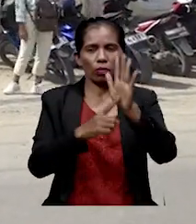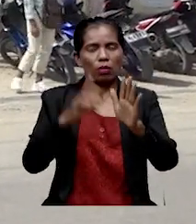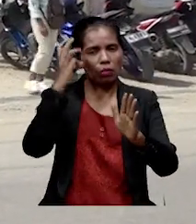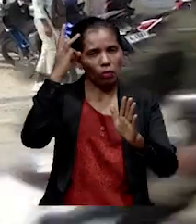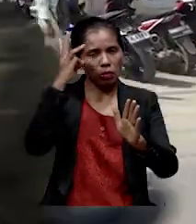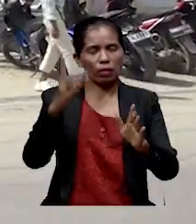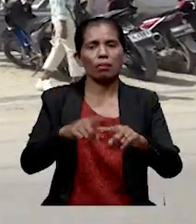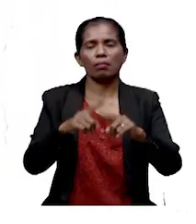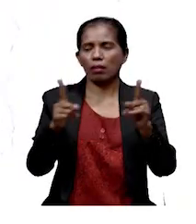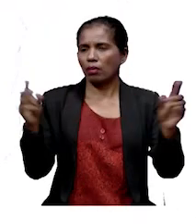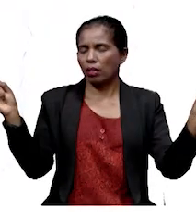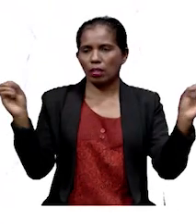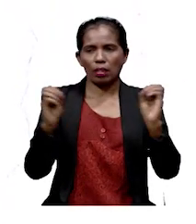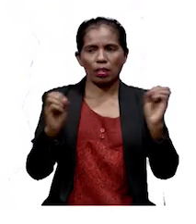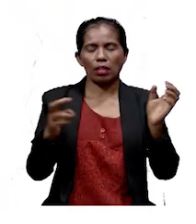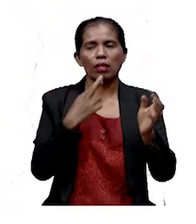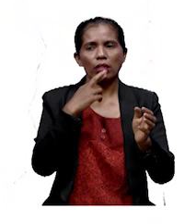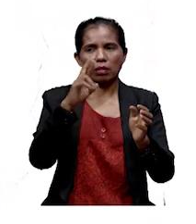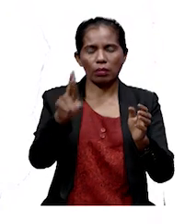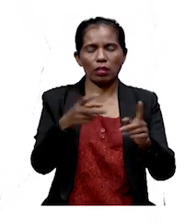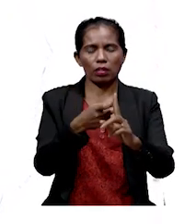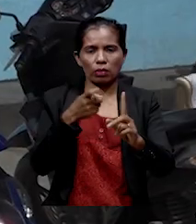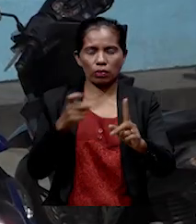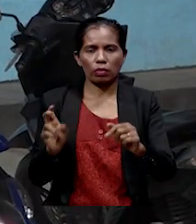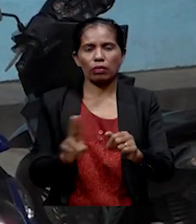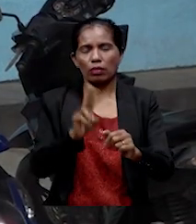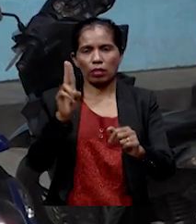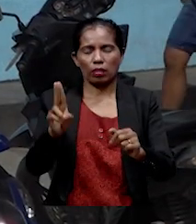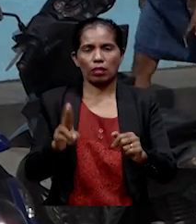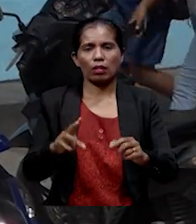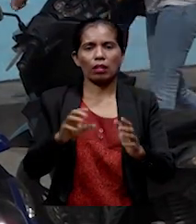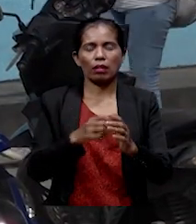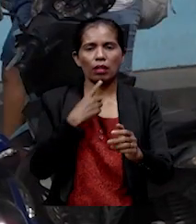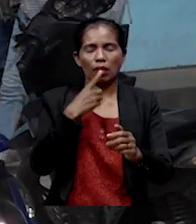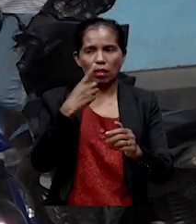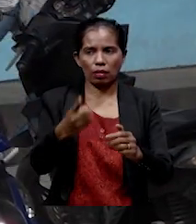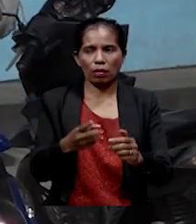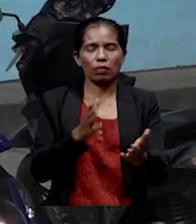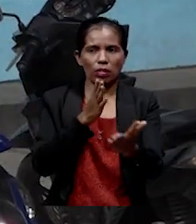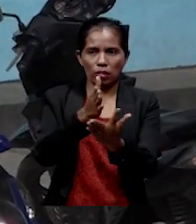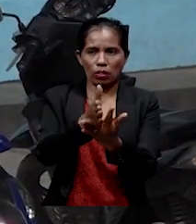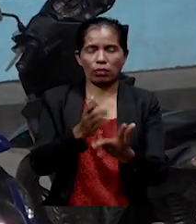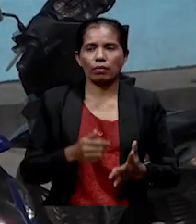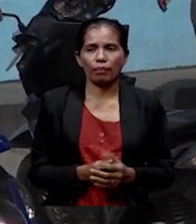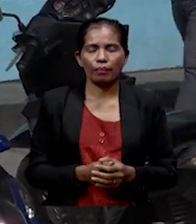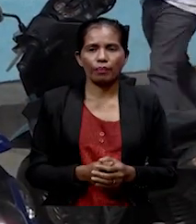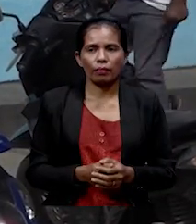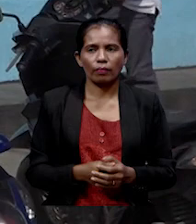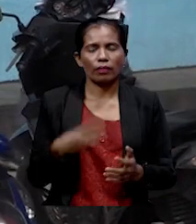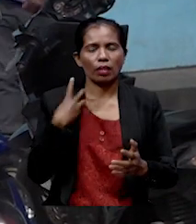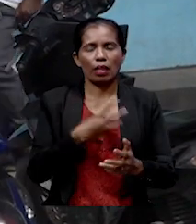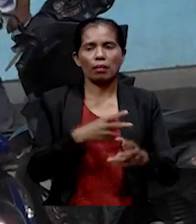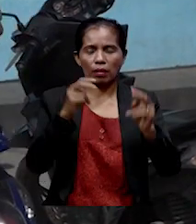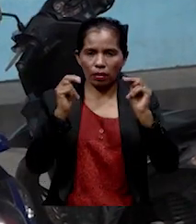ne. Mai be la iha responde husi universidade ne klase la toba ami atu acesso. Anto ami tenki